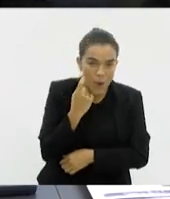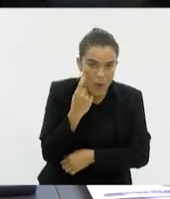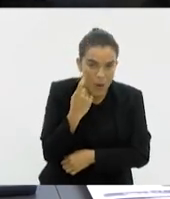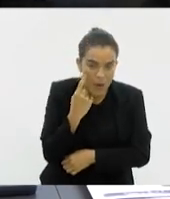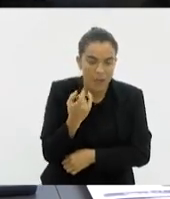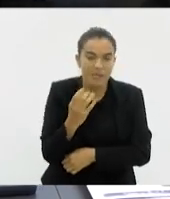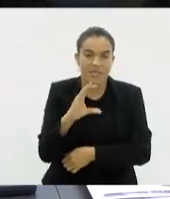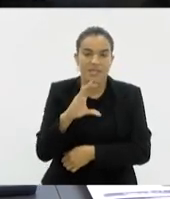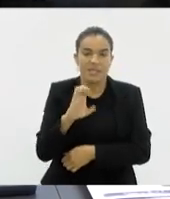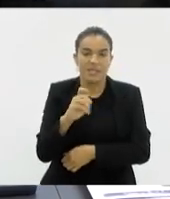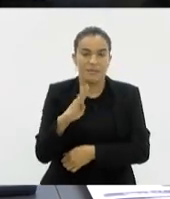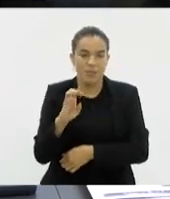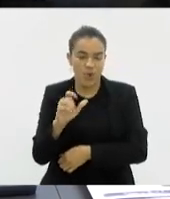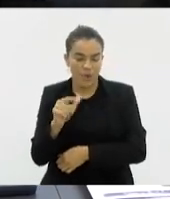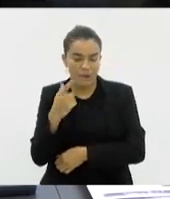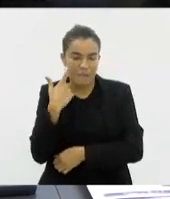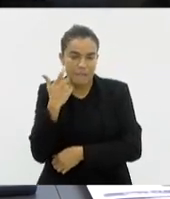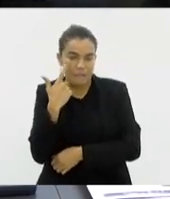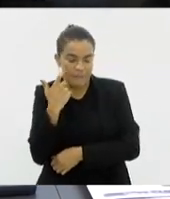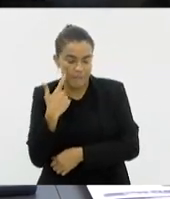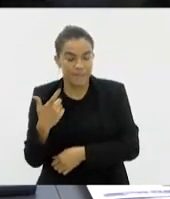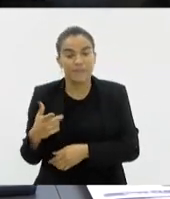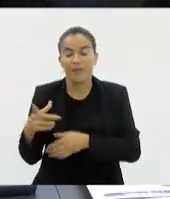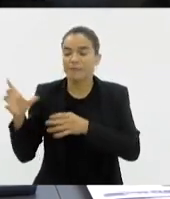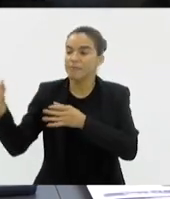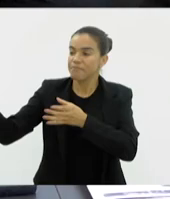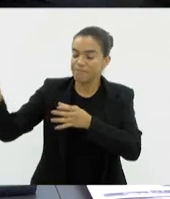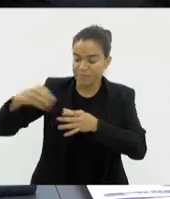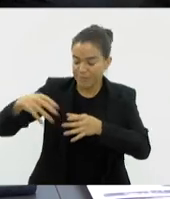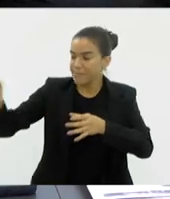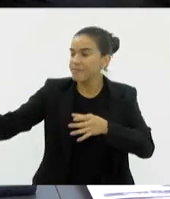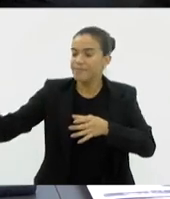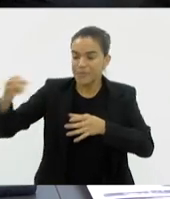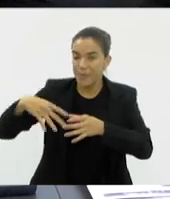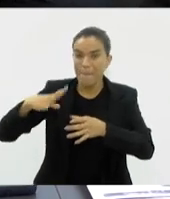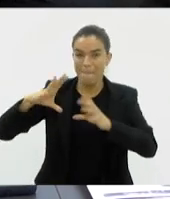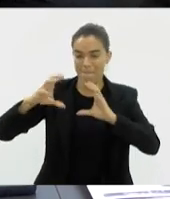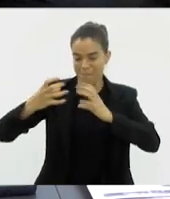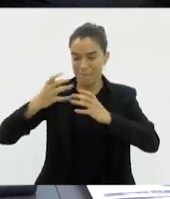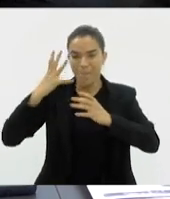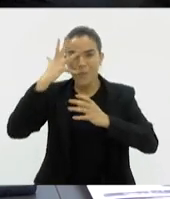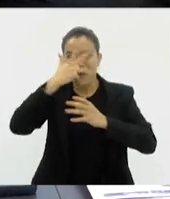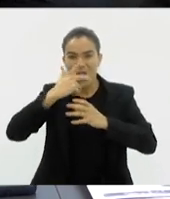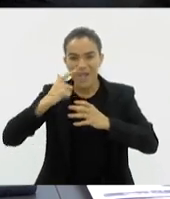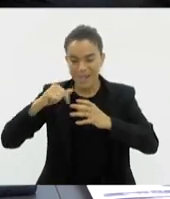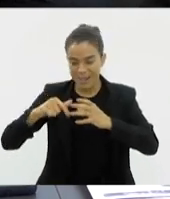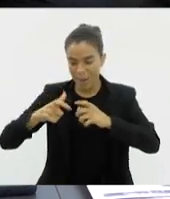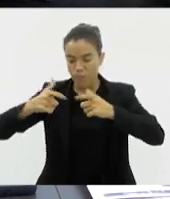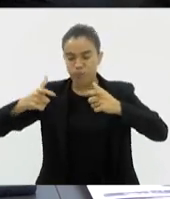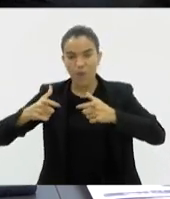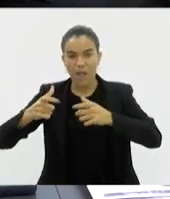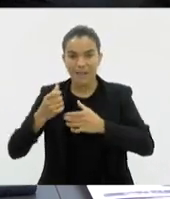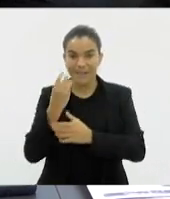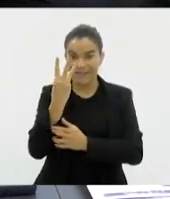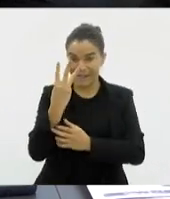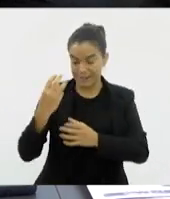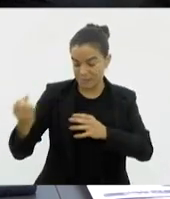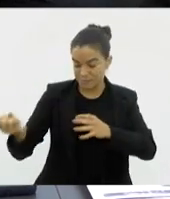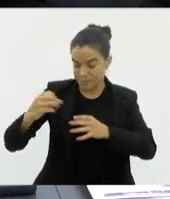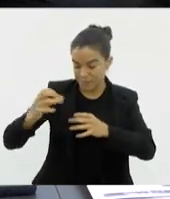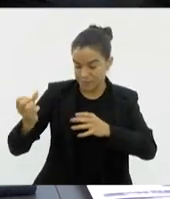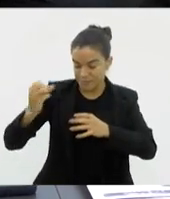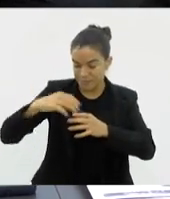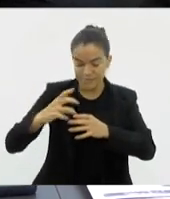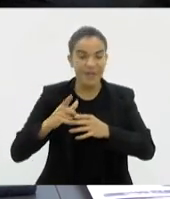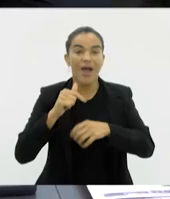Imaginemos, 3 cebolas. Aí eu vou pegar as cebolas mais bonitas e maiores e comprar 3. Aí, na hora